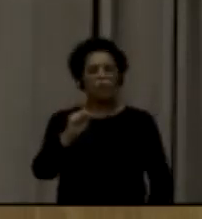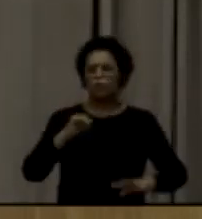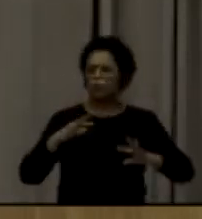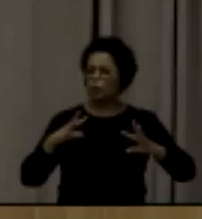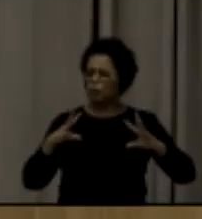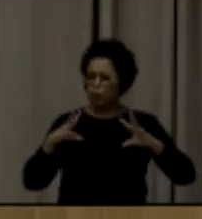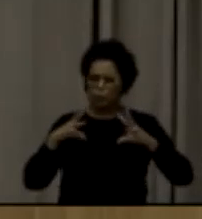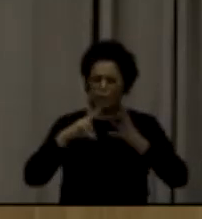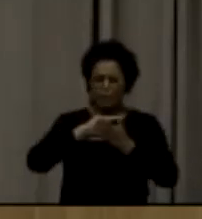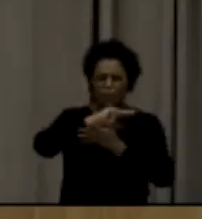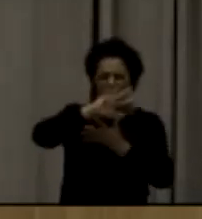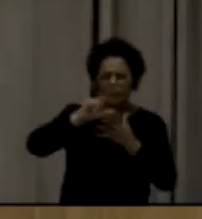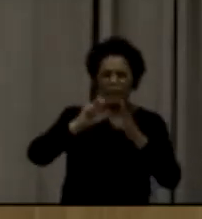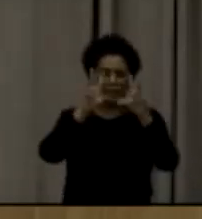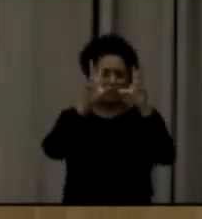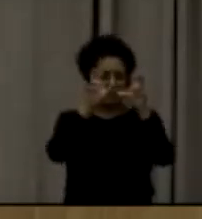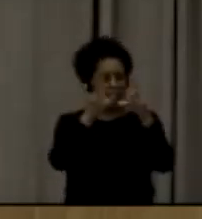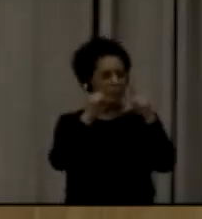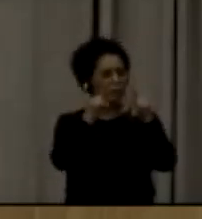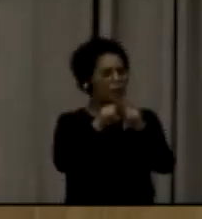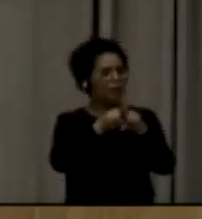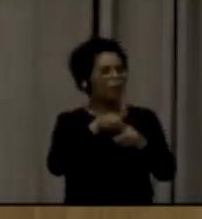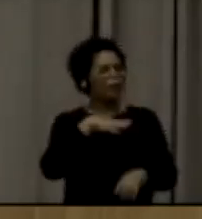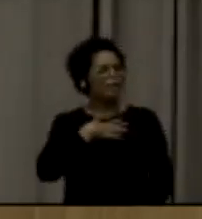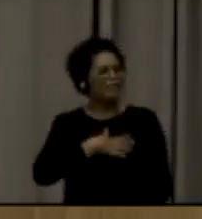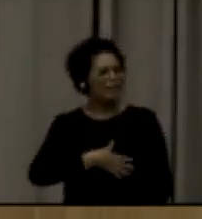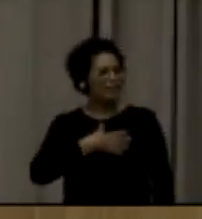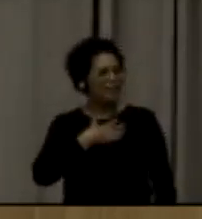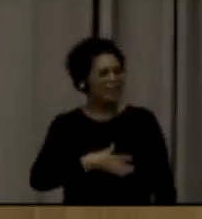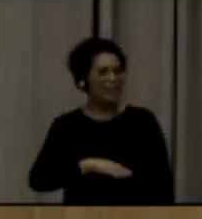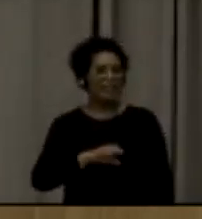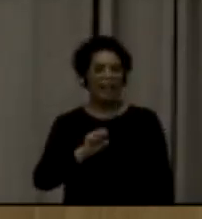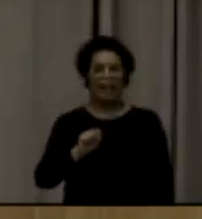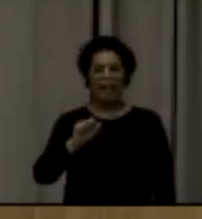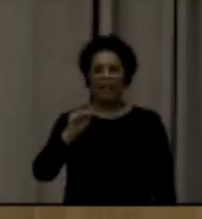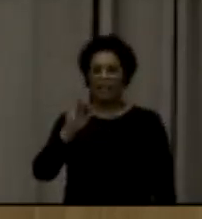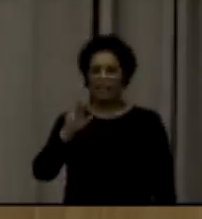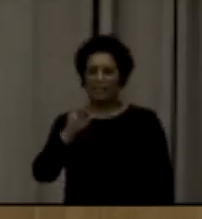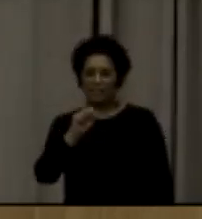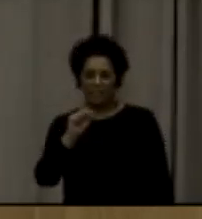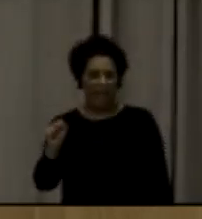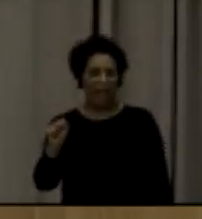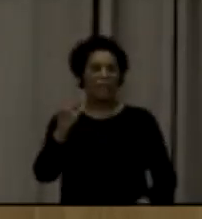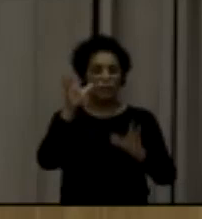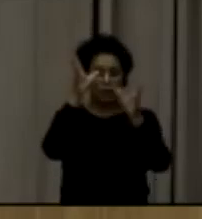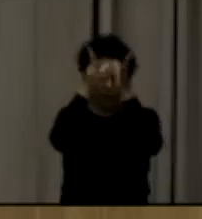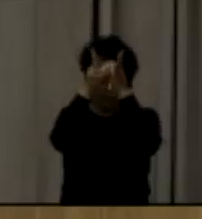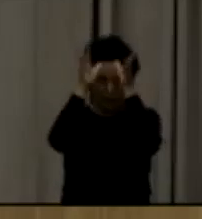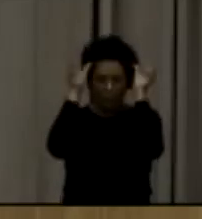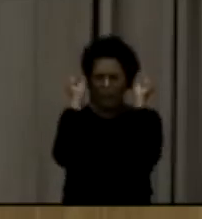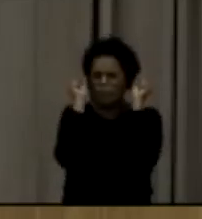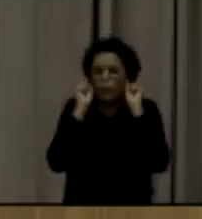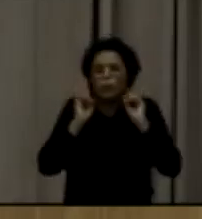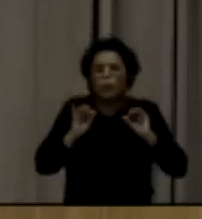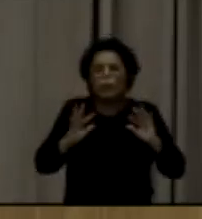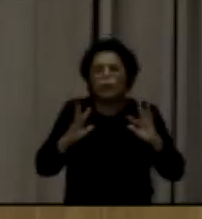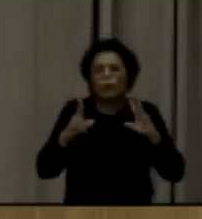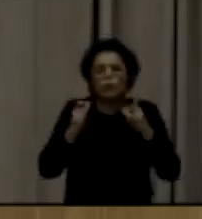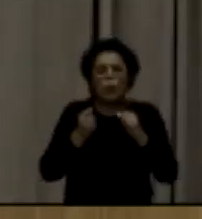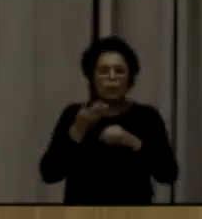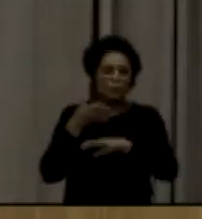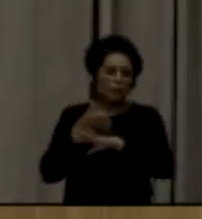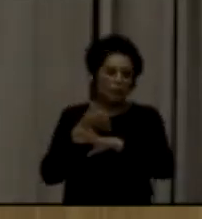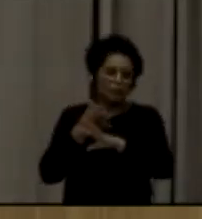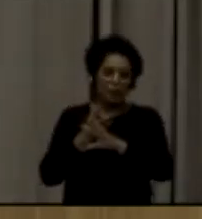todos esses temas. Pela nossa querida Sara também, do México, Sara Fernandes. Ok, tudo isso. E